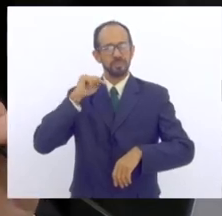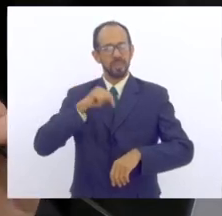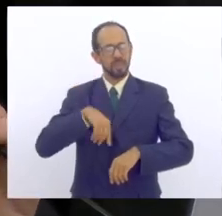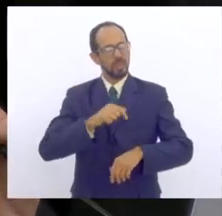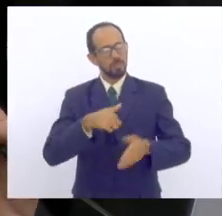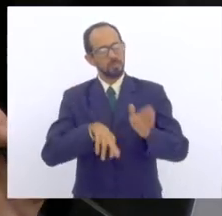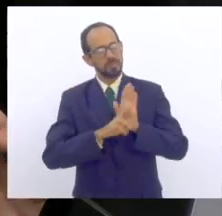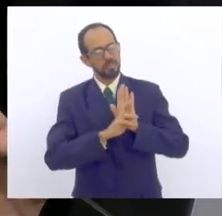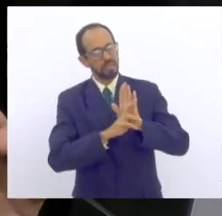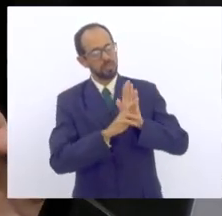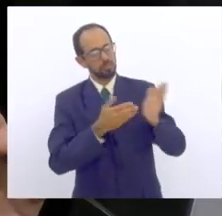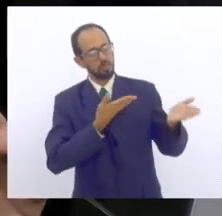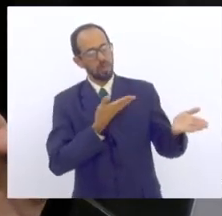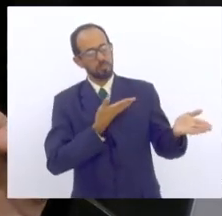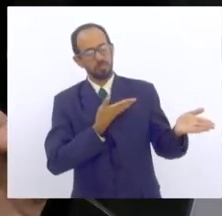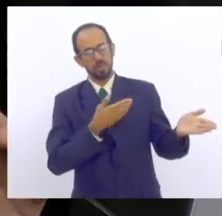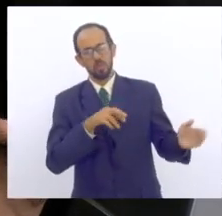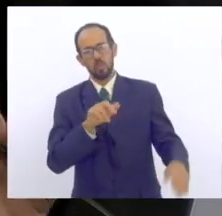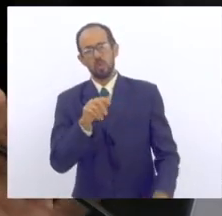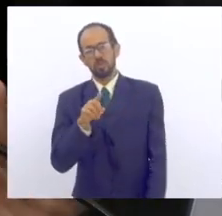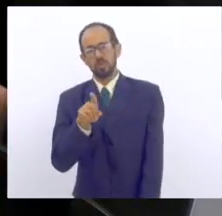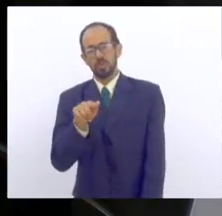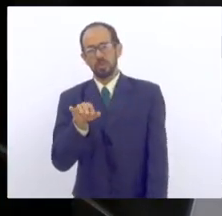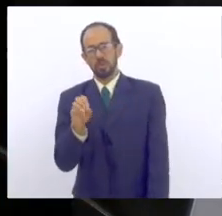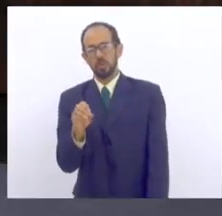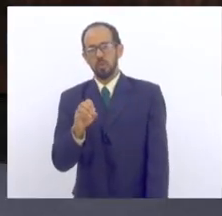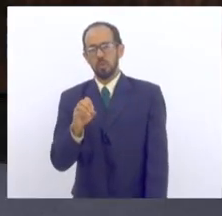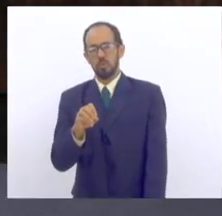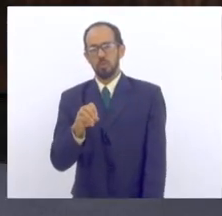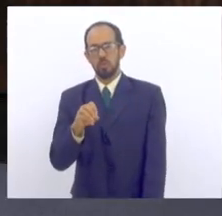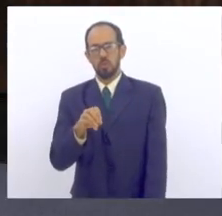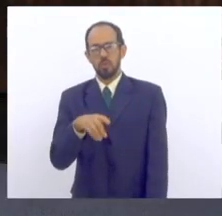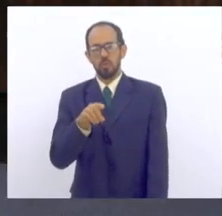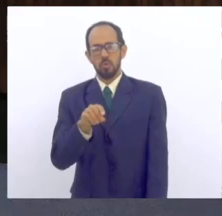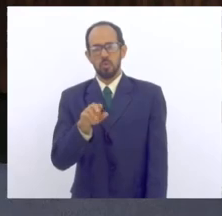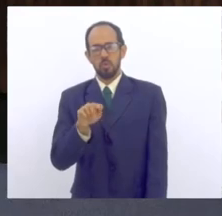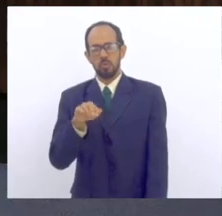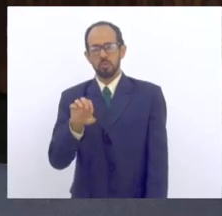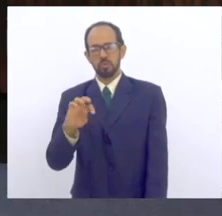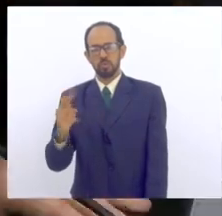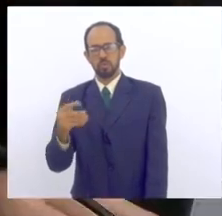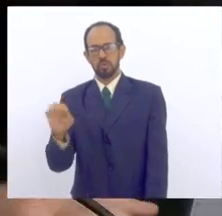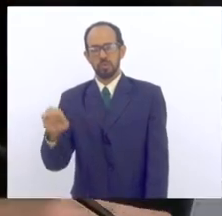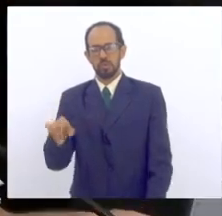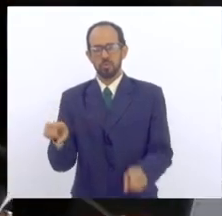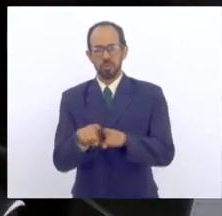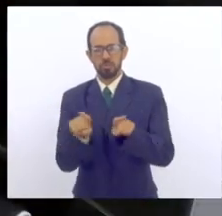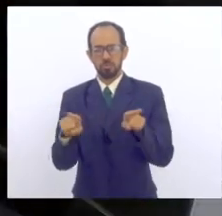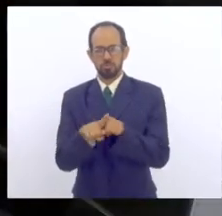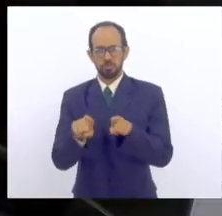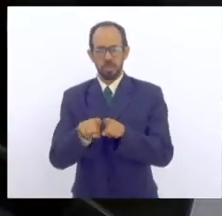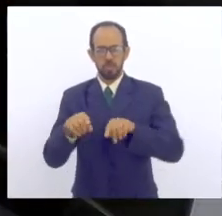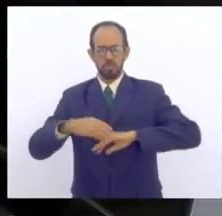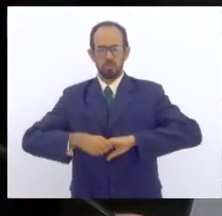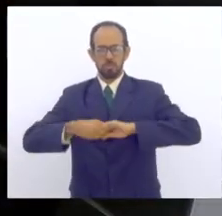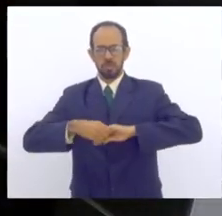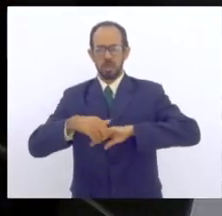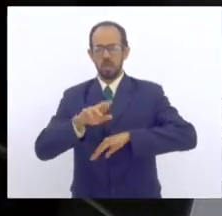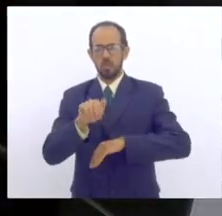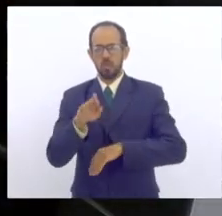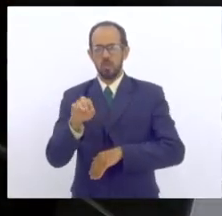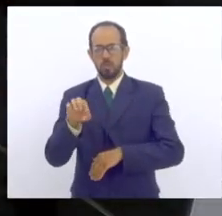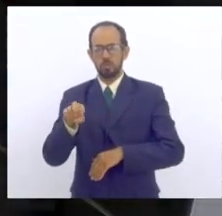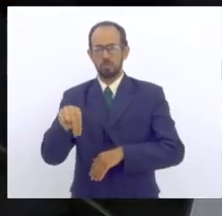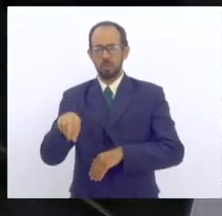querido amigo Rodrigo ducha aqui presente cumprimentar o Rubens Lopes presidente